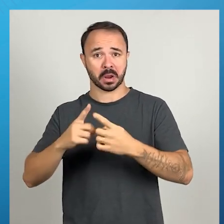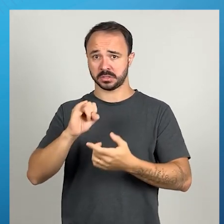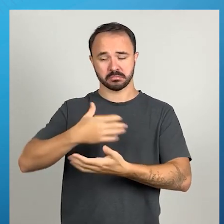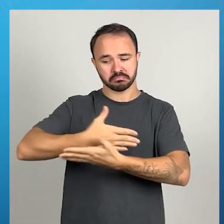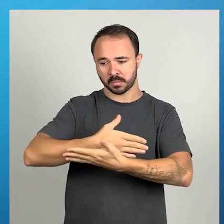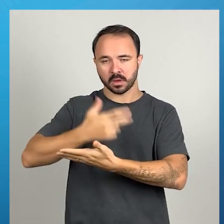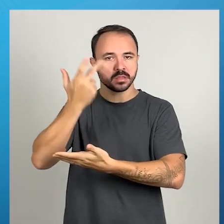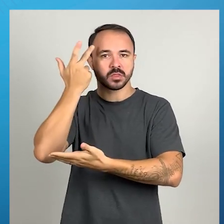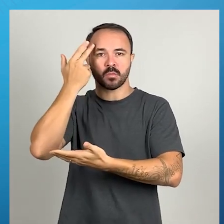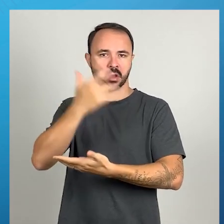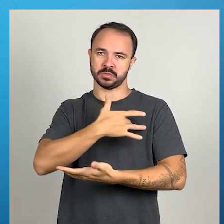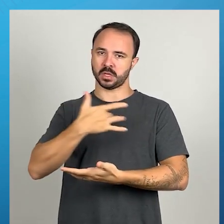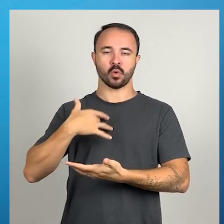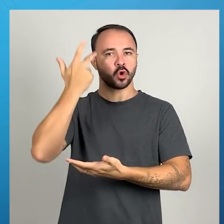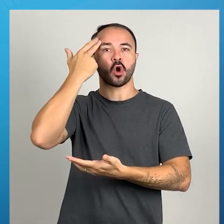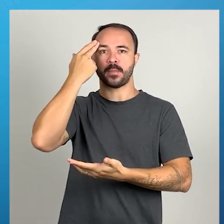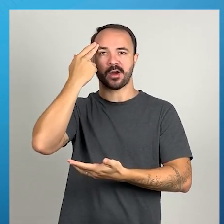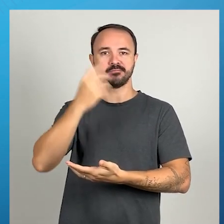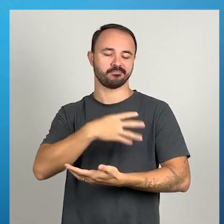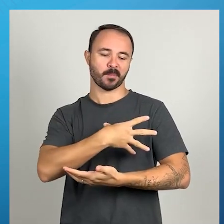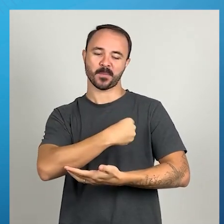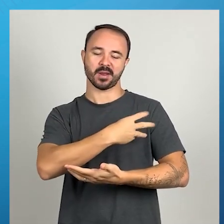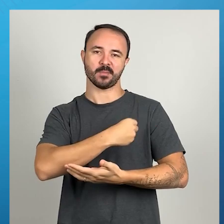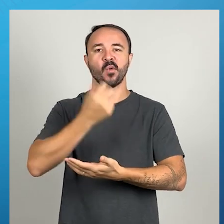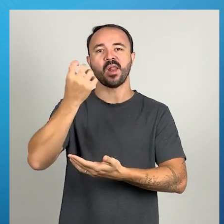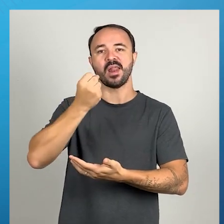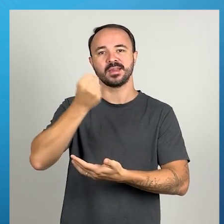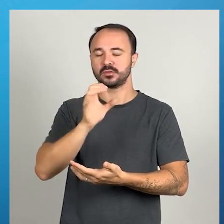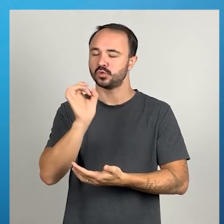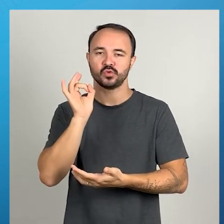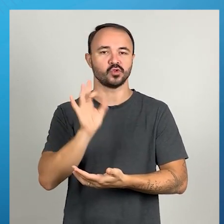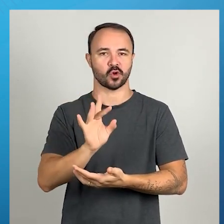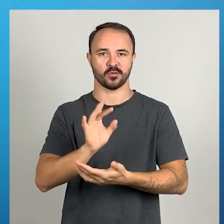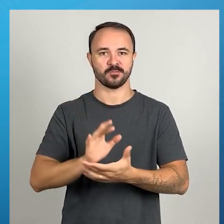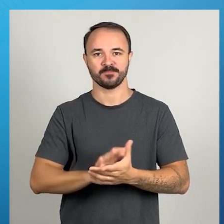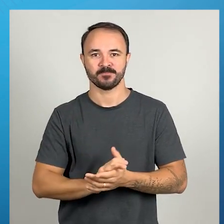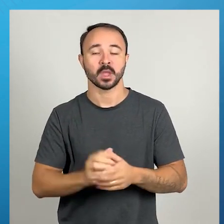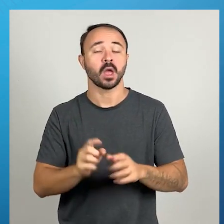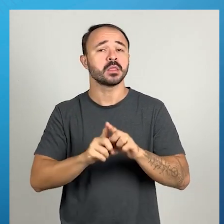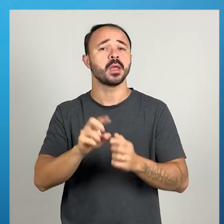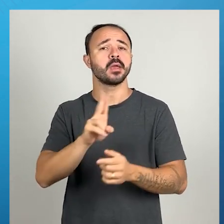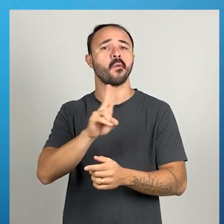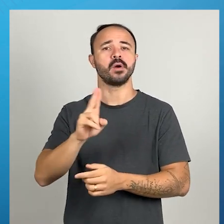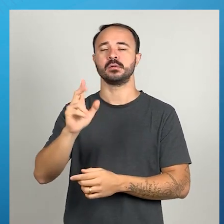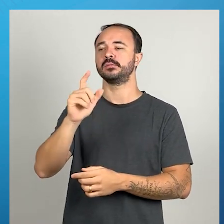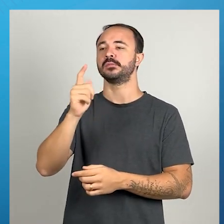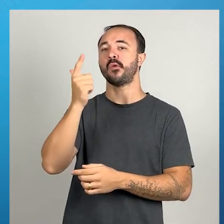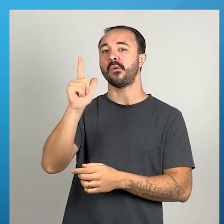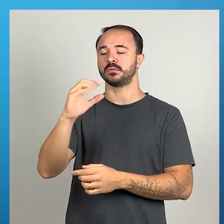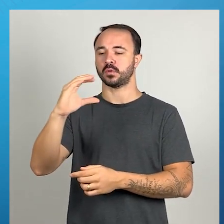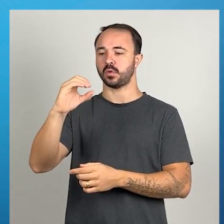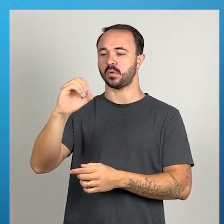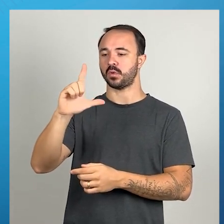é importante que seja feito somente o uso do leite materno. Além disso, nós temos o colostro, né, que é um líquido espesso e